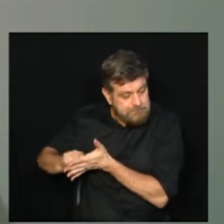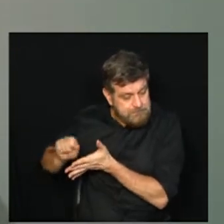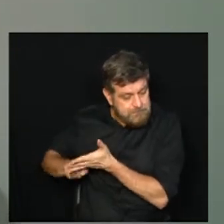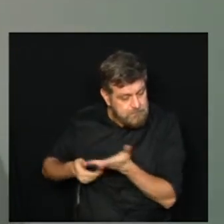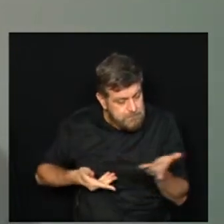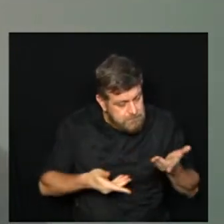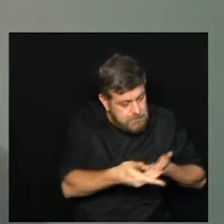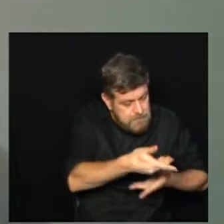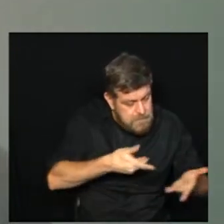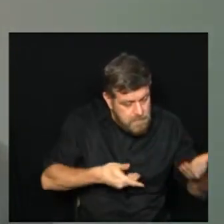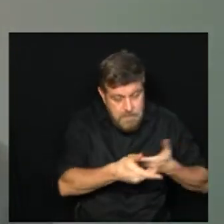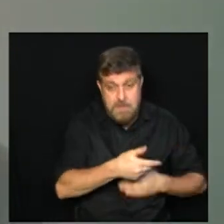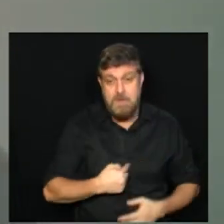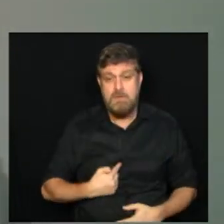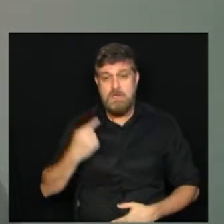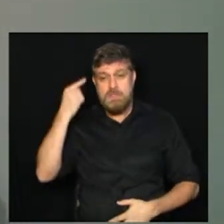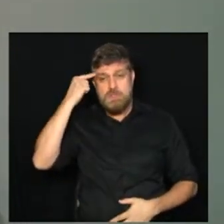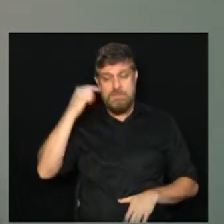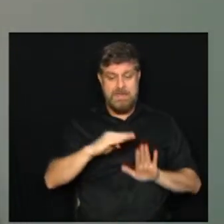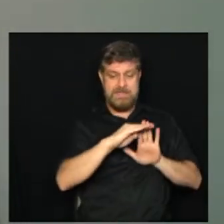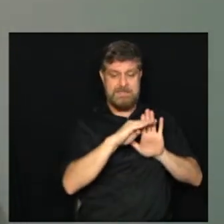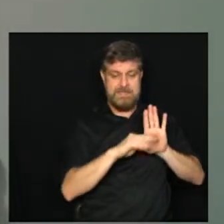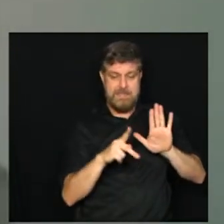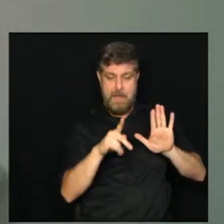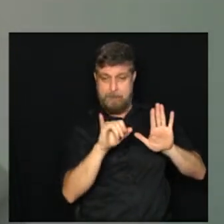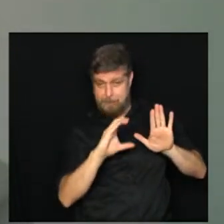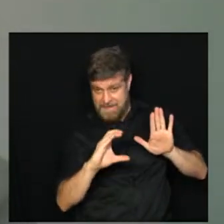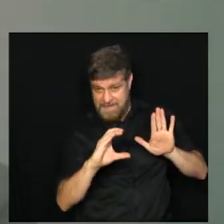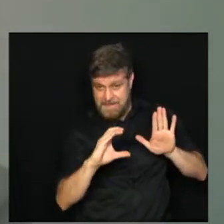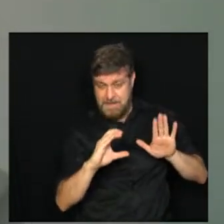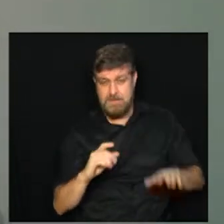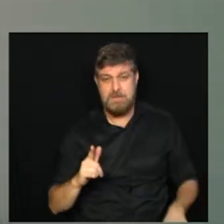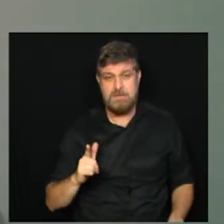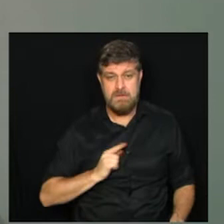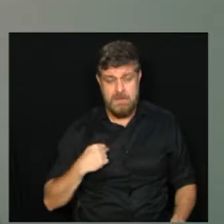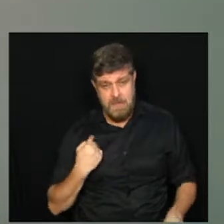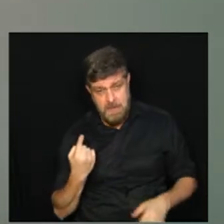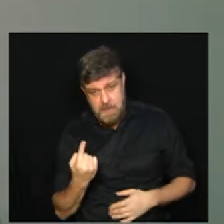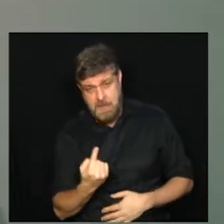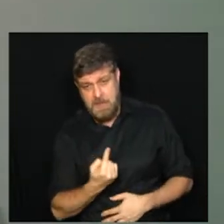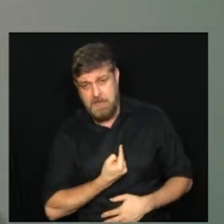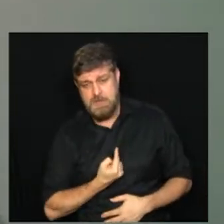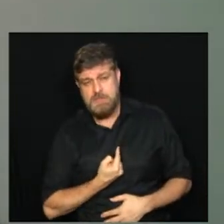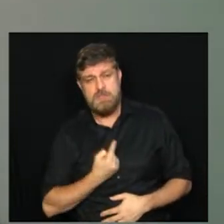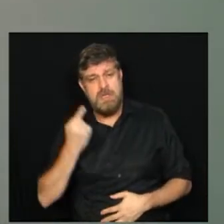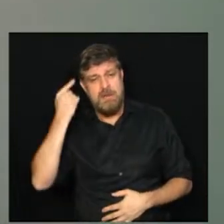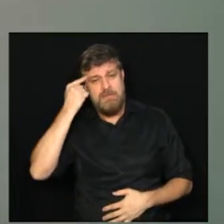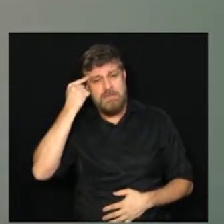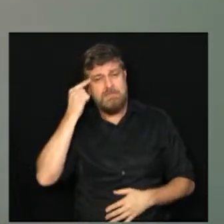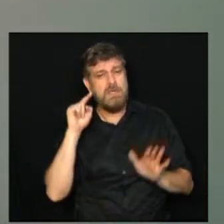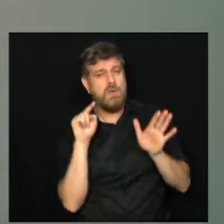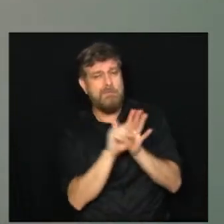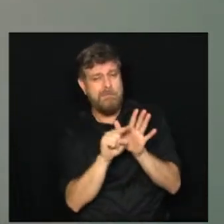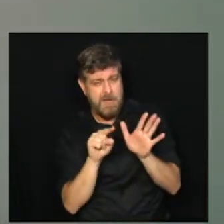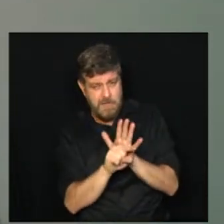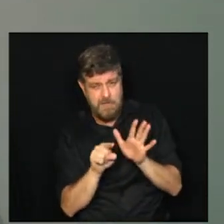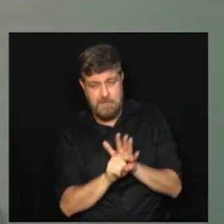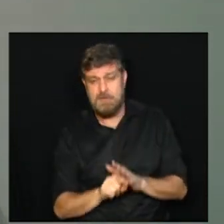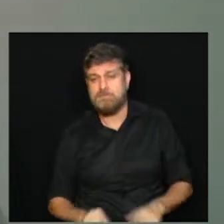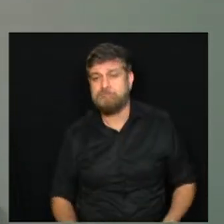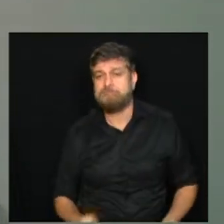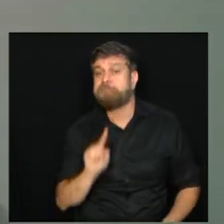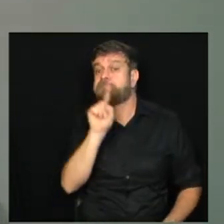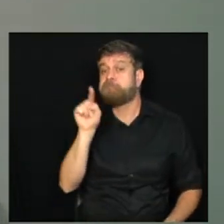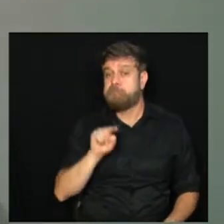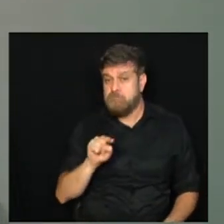fala do PIC e a gente falou desse projeto, a gente partiu de algumas perguntas. O que nós